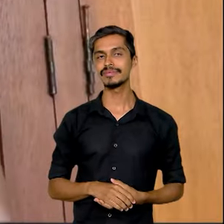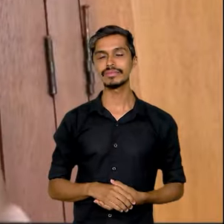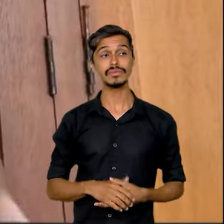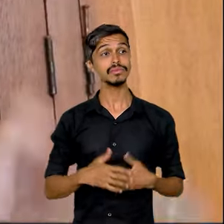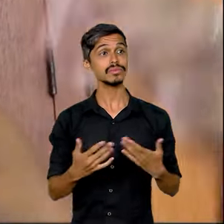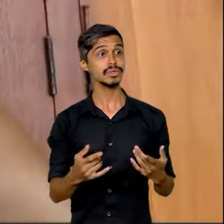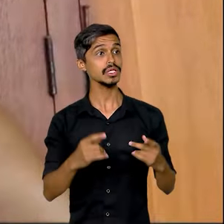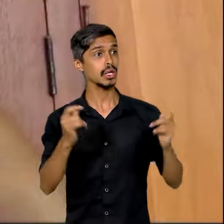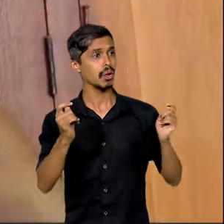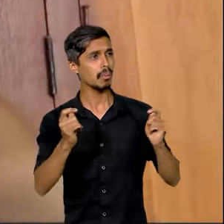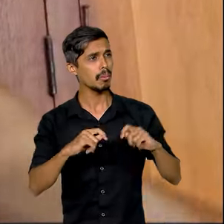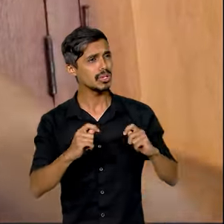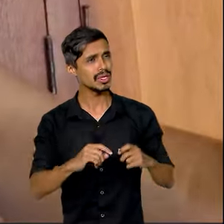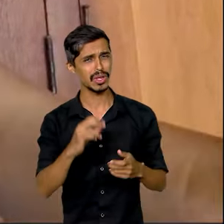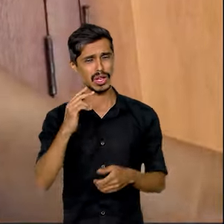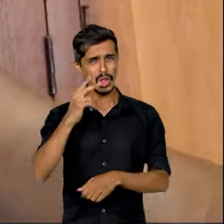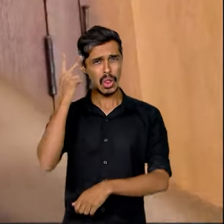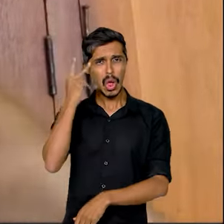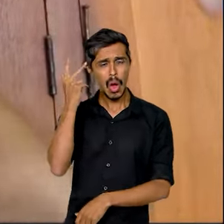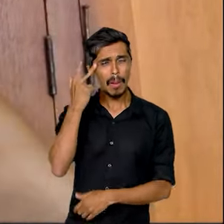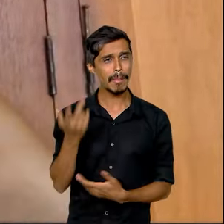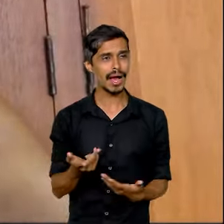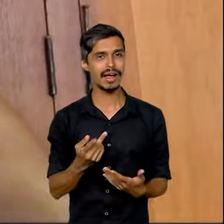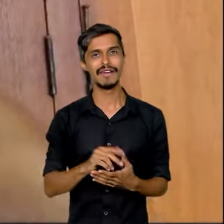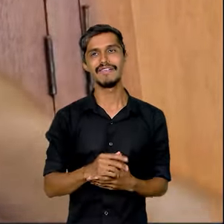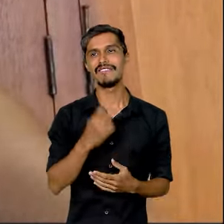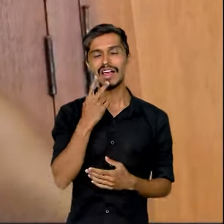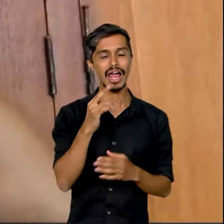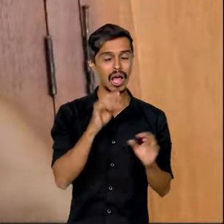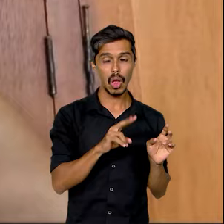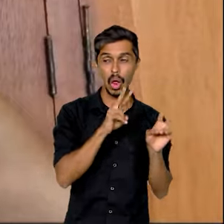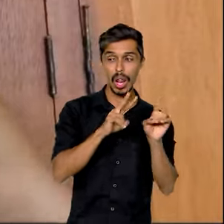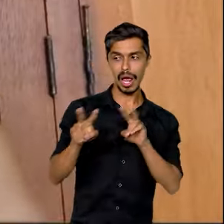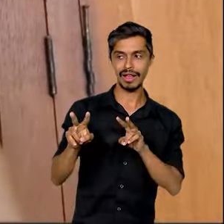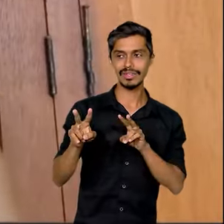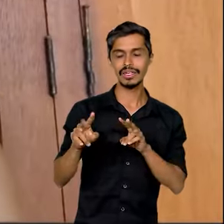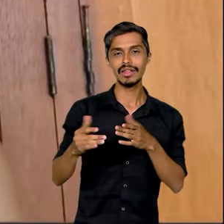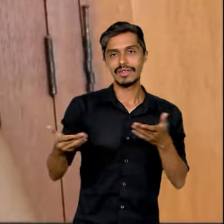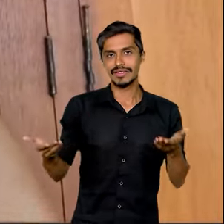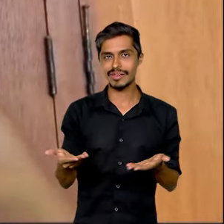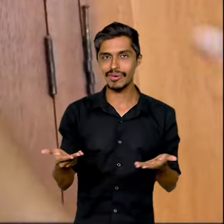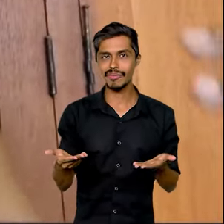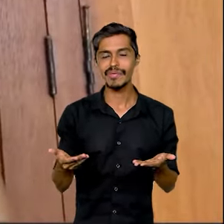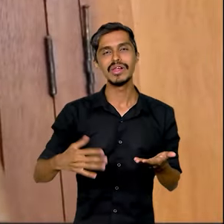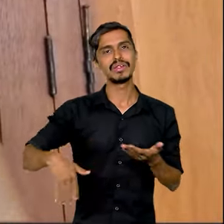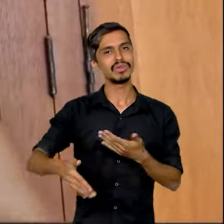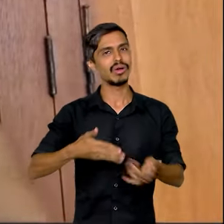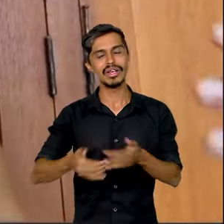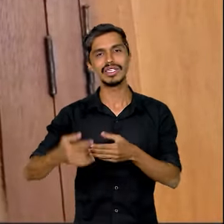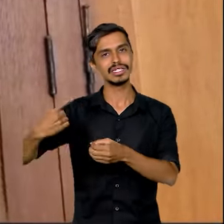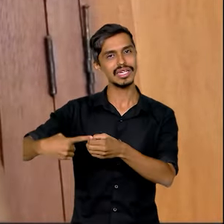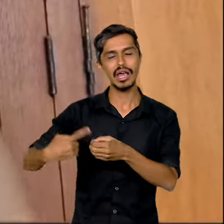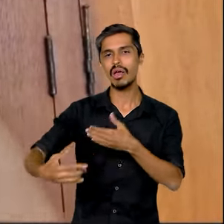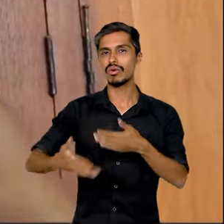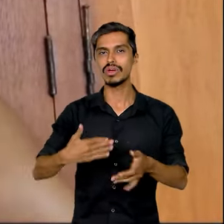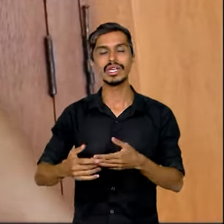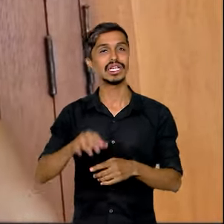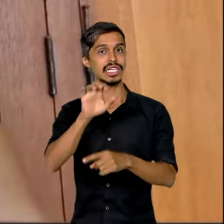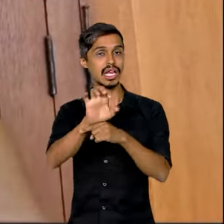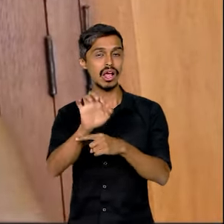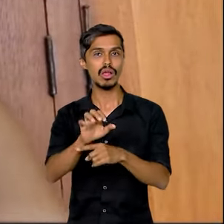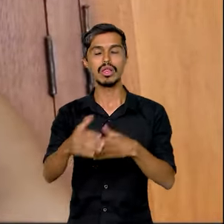Não é possível normalizar, olhar para a janela e ver que em qualquer cidade, em qualquer